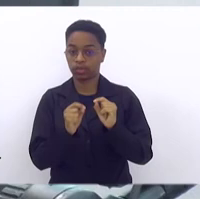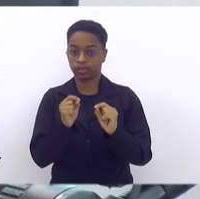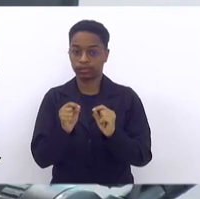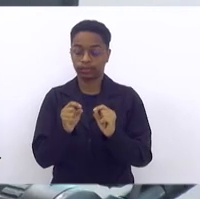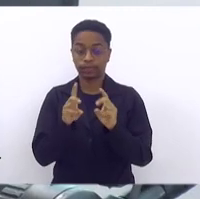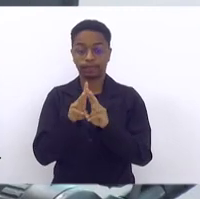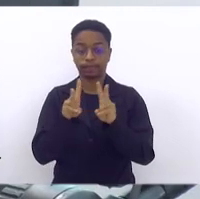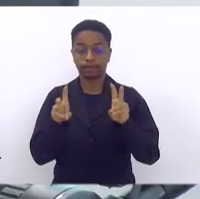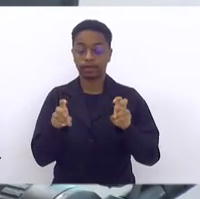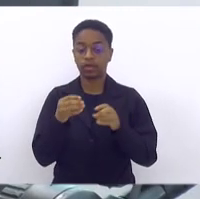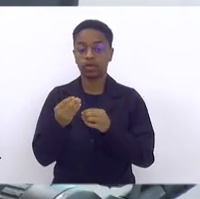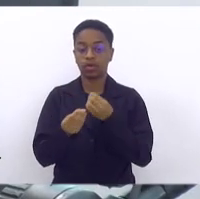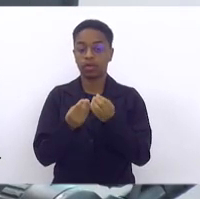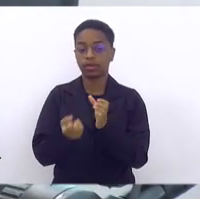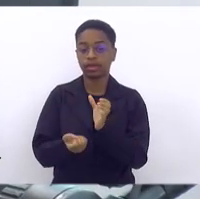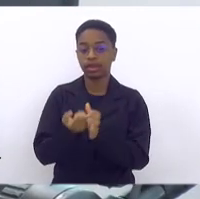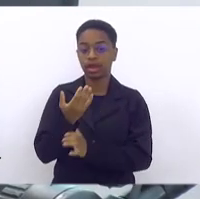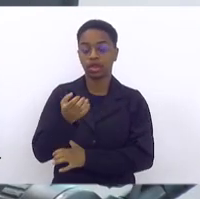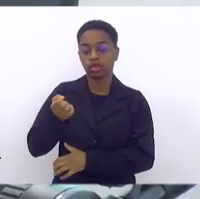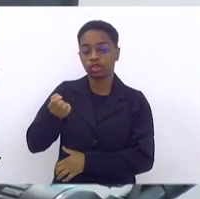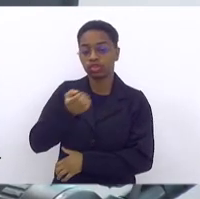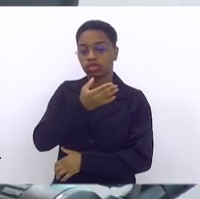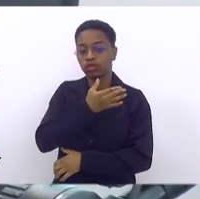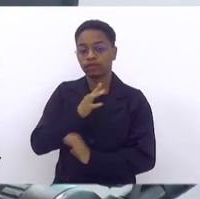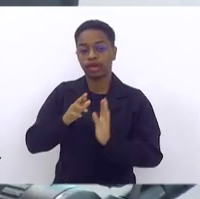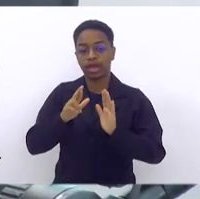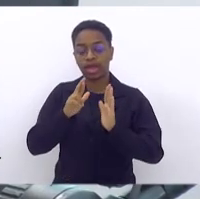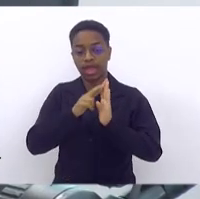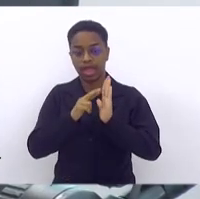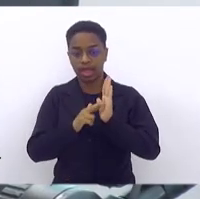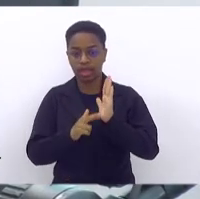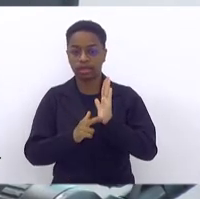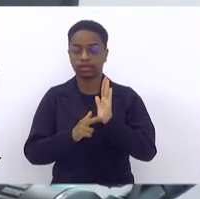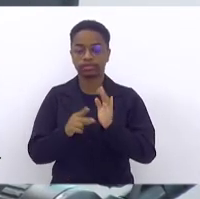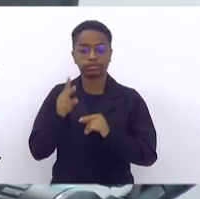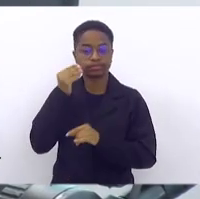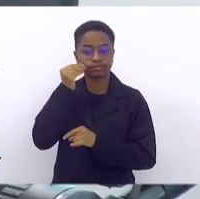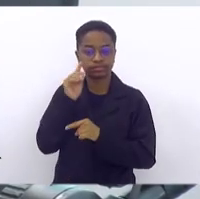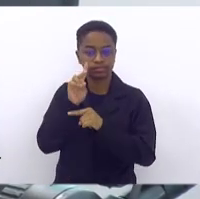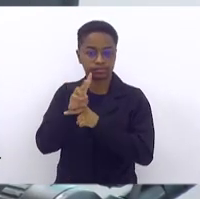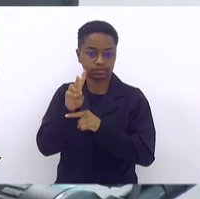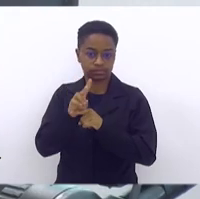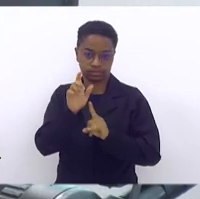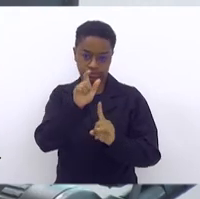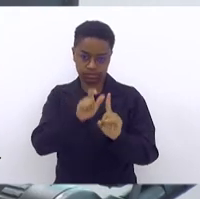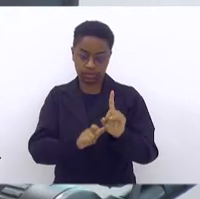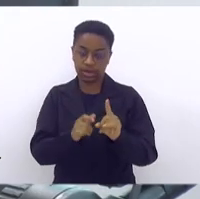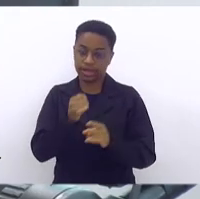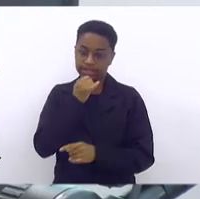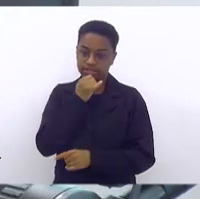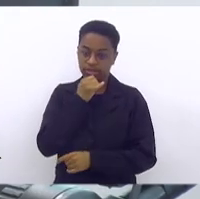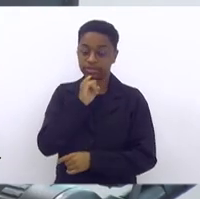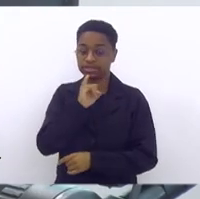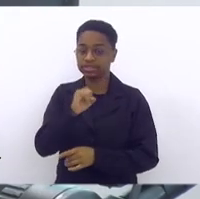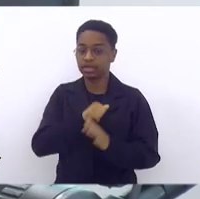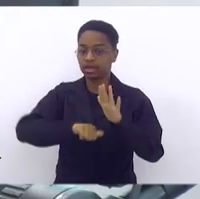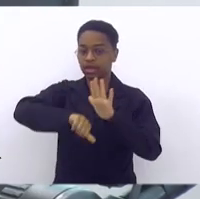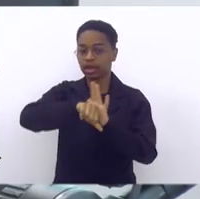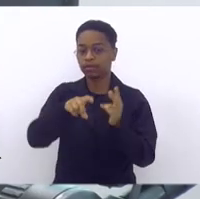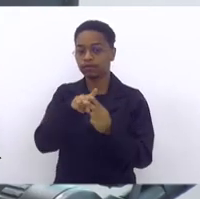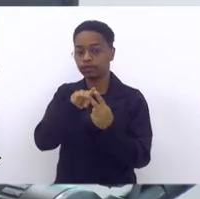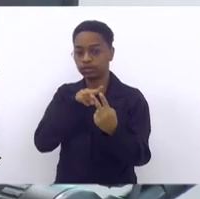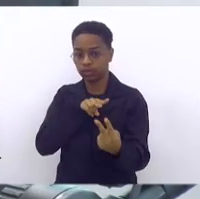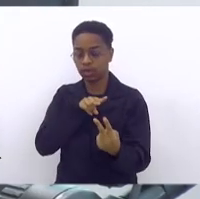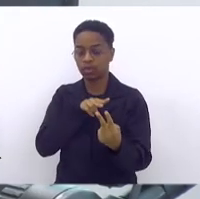da criação de uma nova medida protetiva, que seja no caso dos crimes virtuais, em